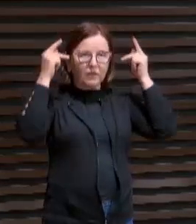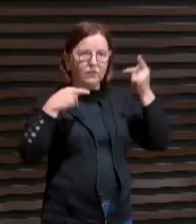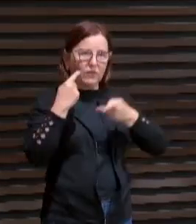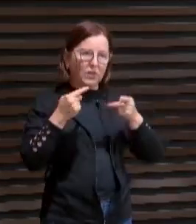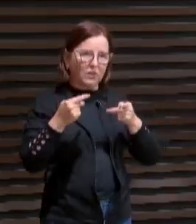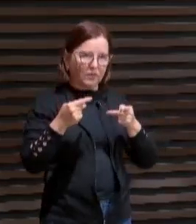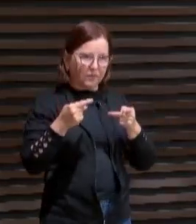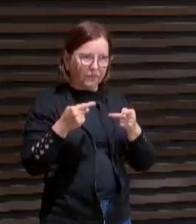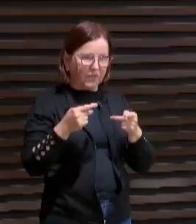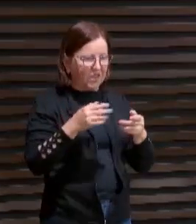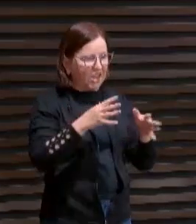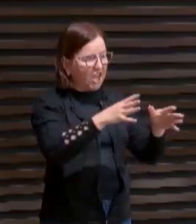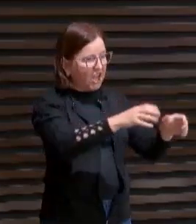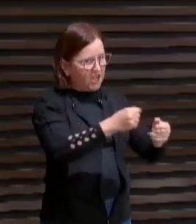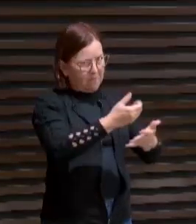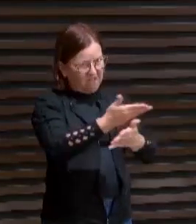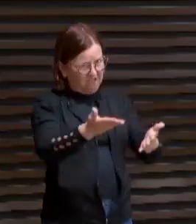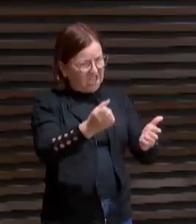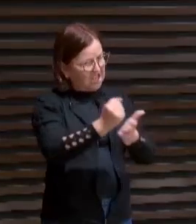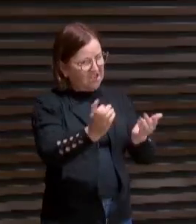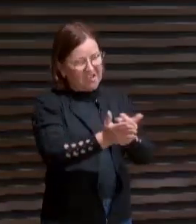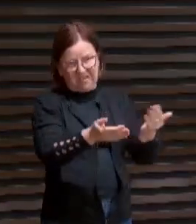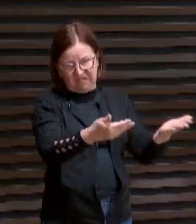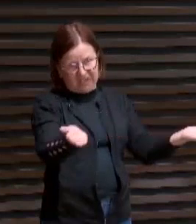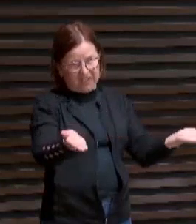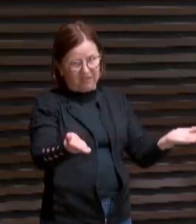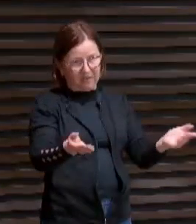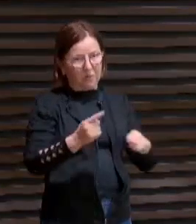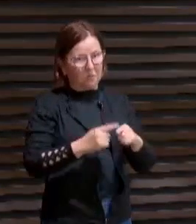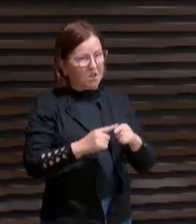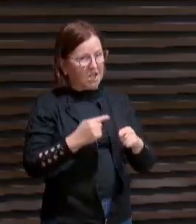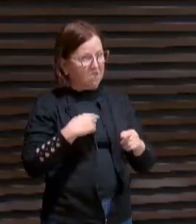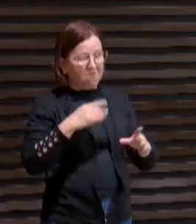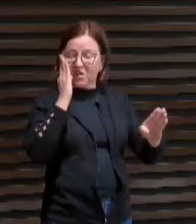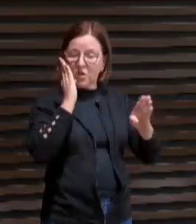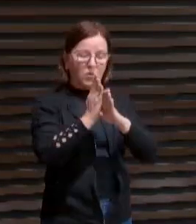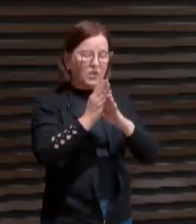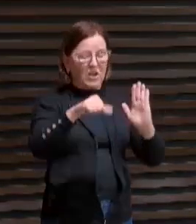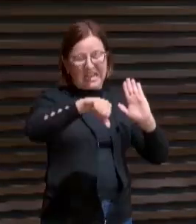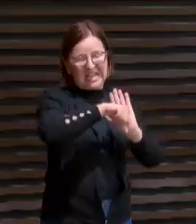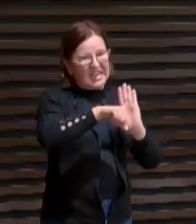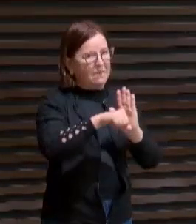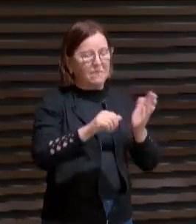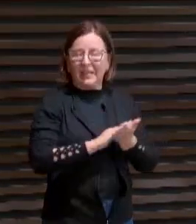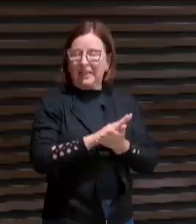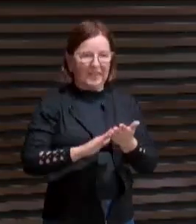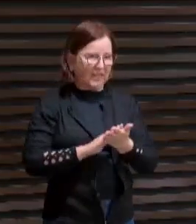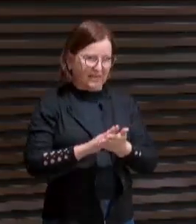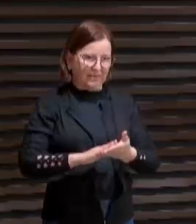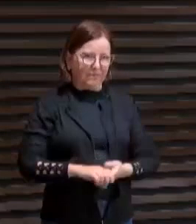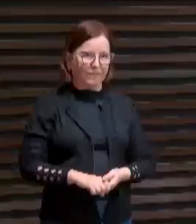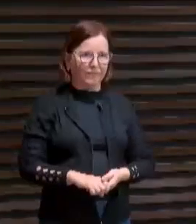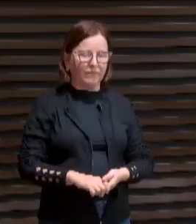vós outros e crucificai-o, porque eu não acho nele crime algum.